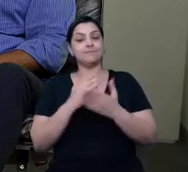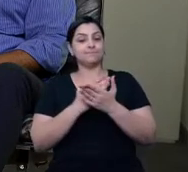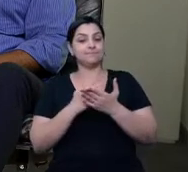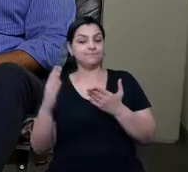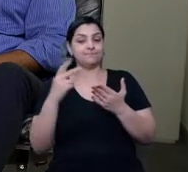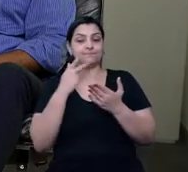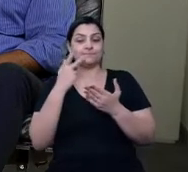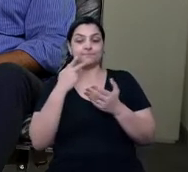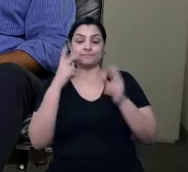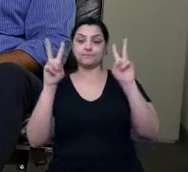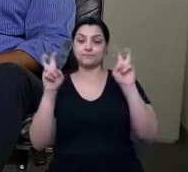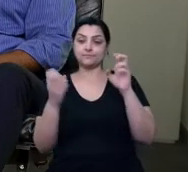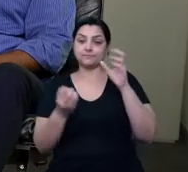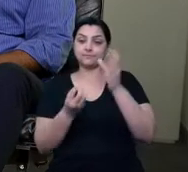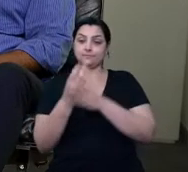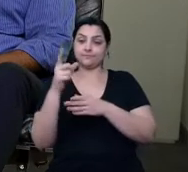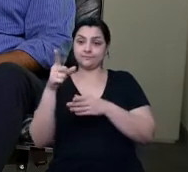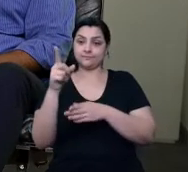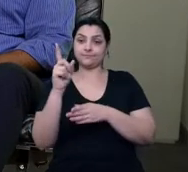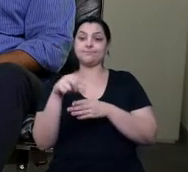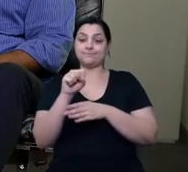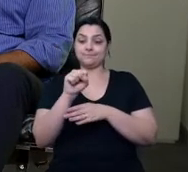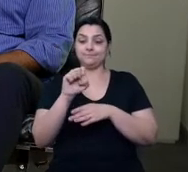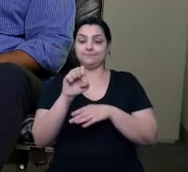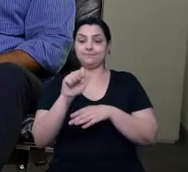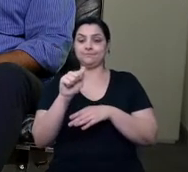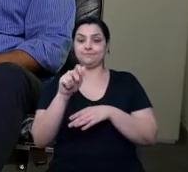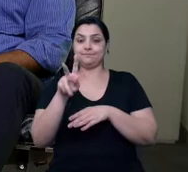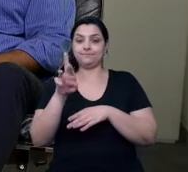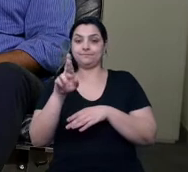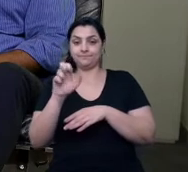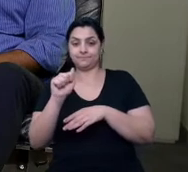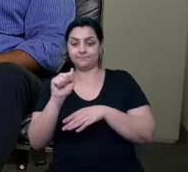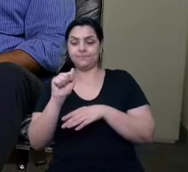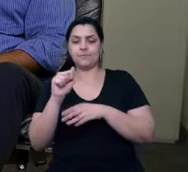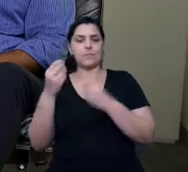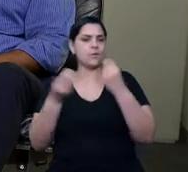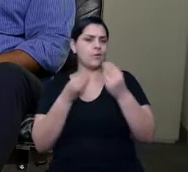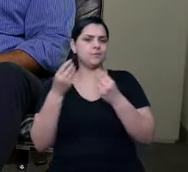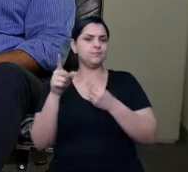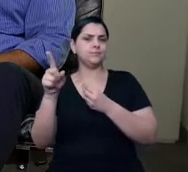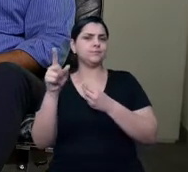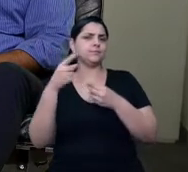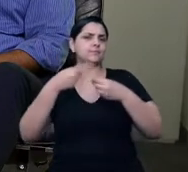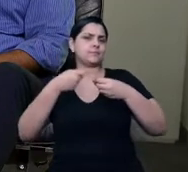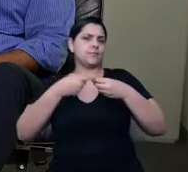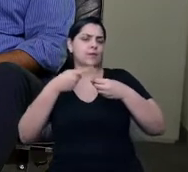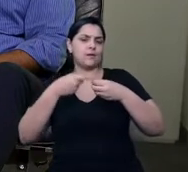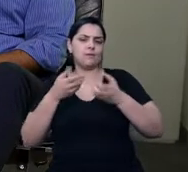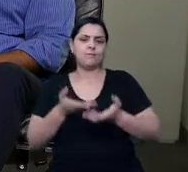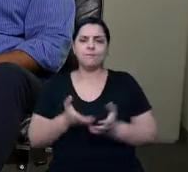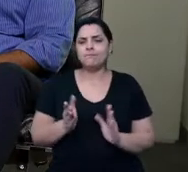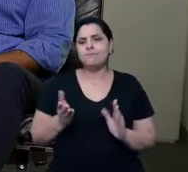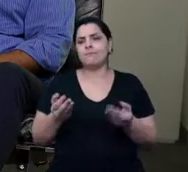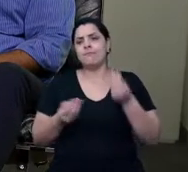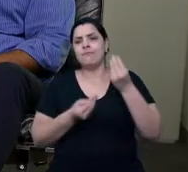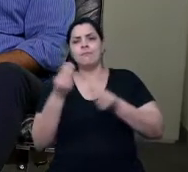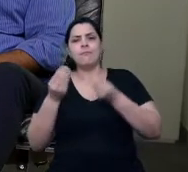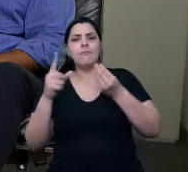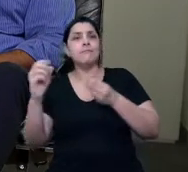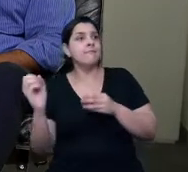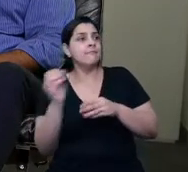sua origem, você é de Seabra. Conta para a gente um pouquinho sobre a sua cidade natal, sobre como você saiu de lá, como foi a